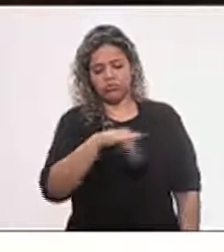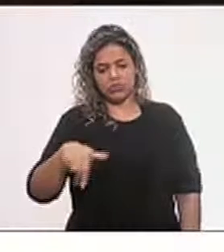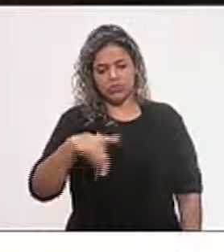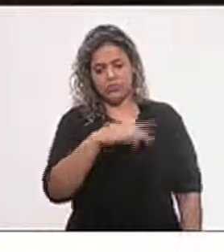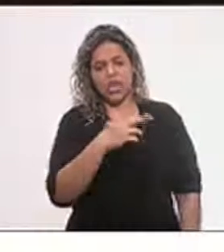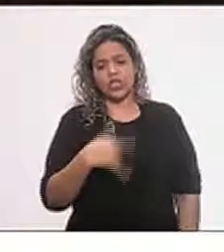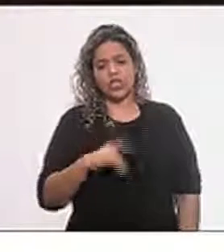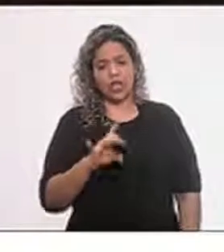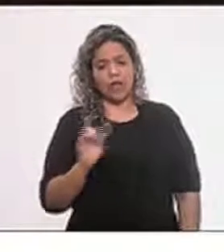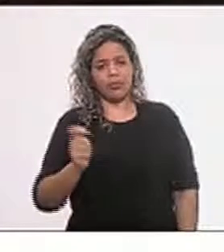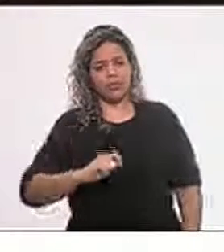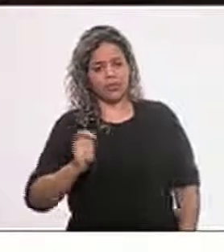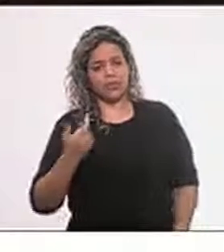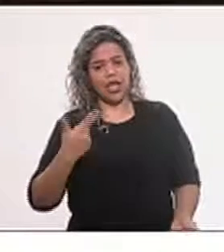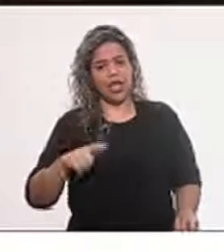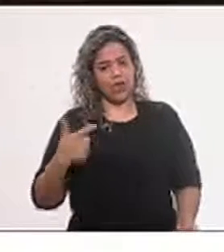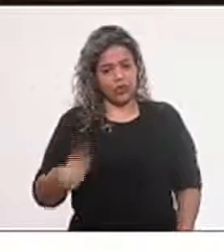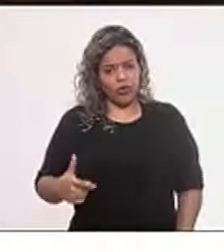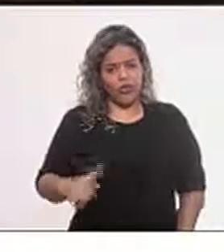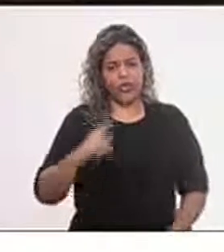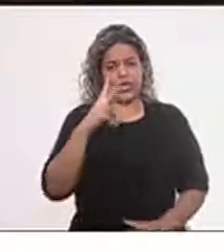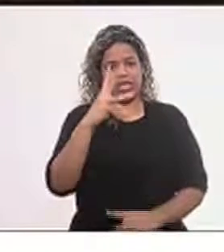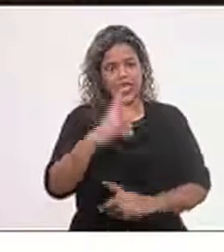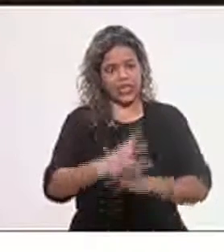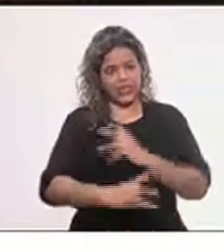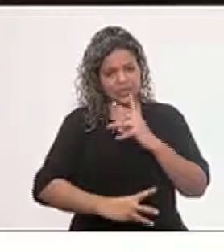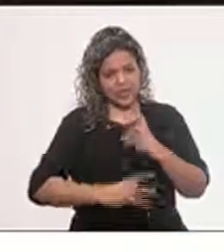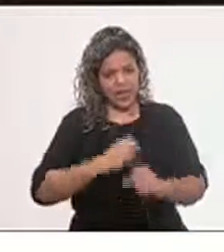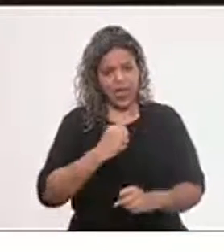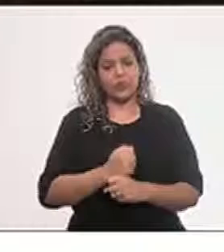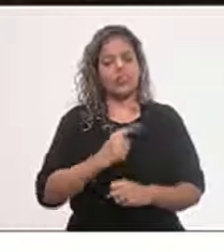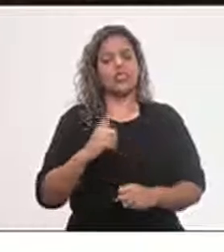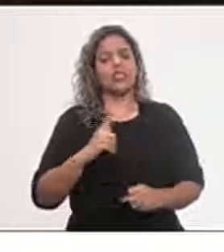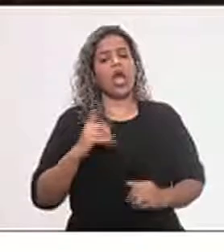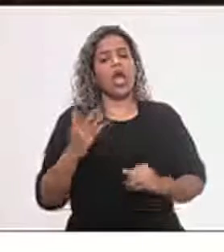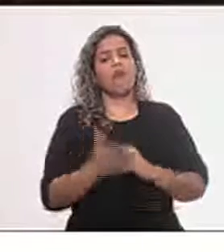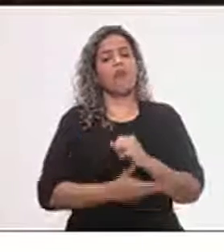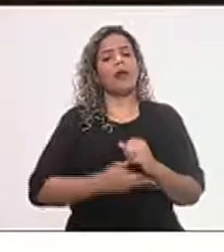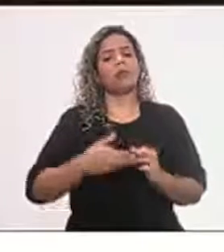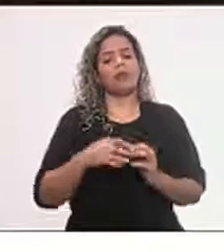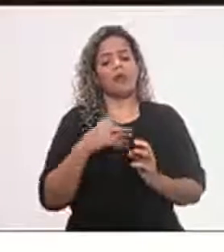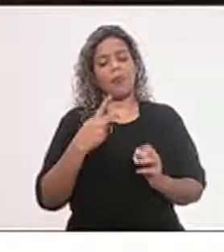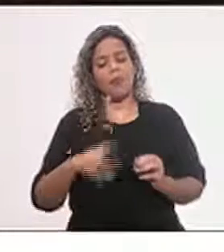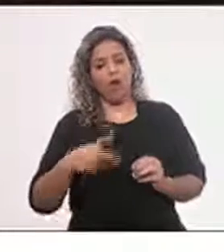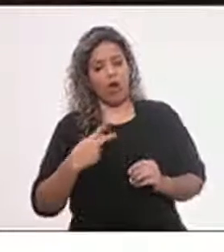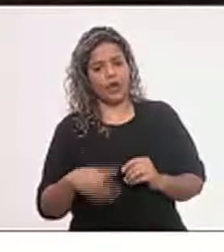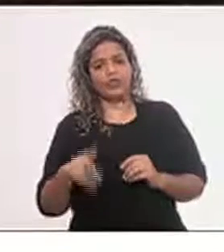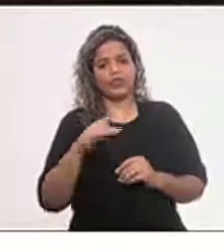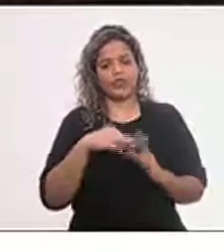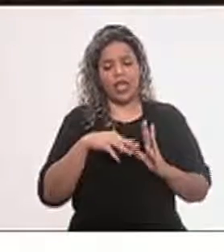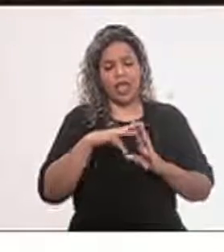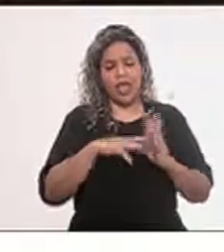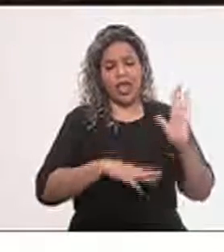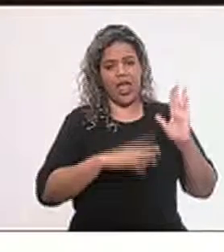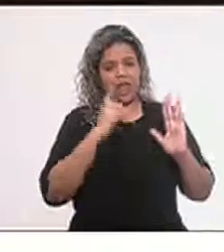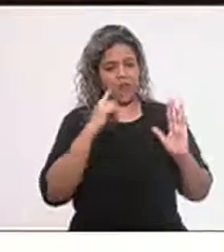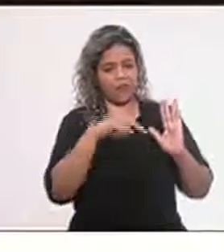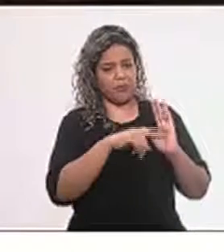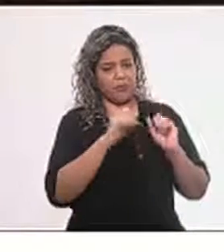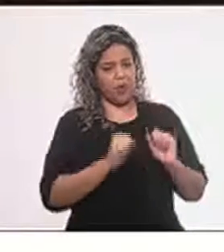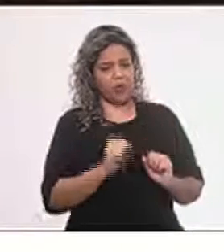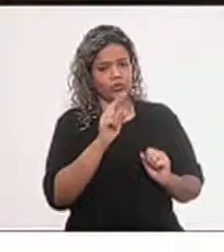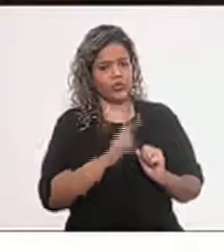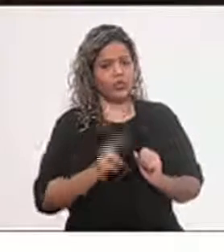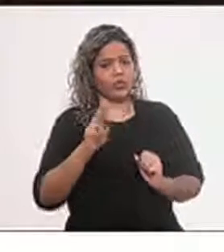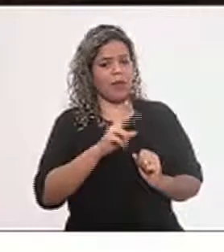e que é só precisar ser renovado a cada 3 anos, tenham basicamente porte de arma irrestrito, podendo de